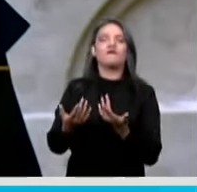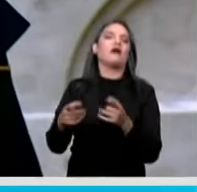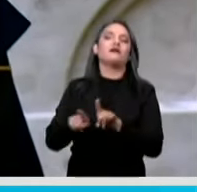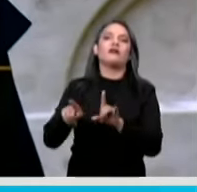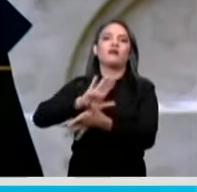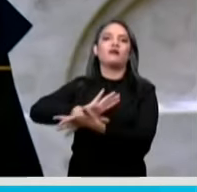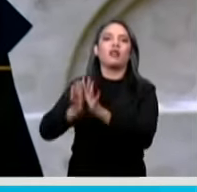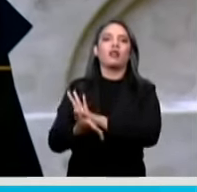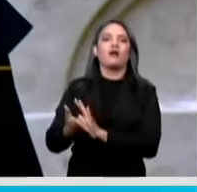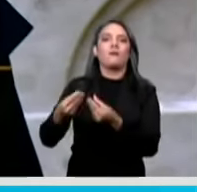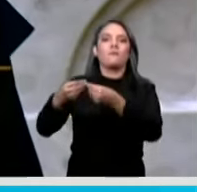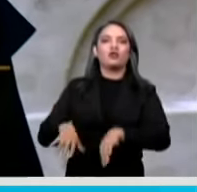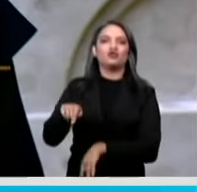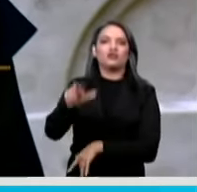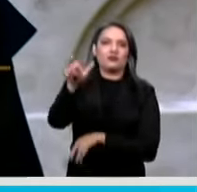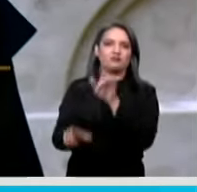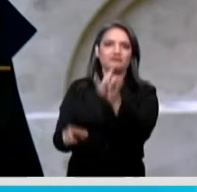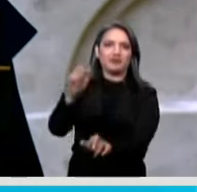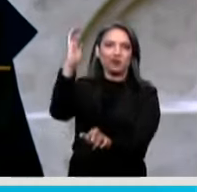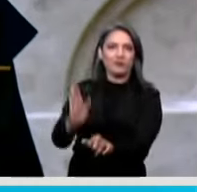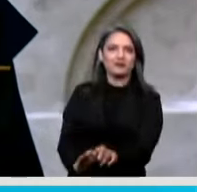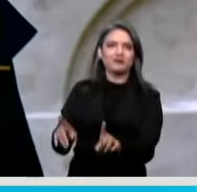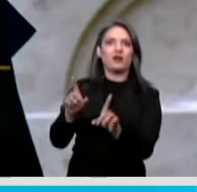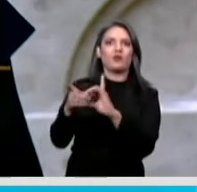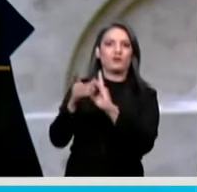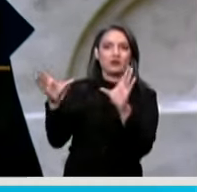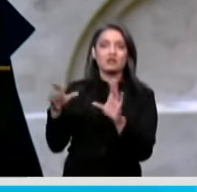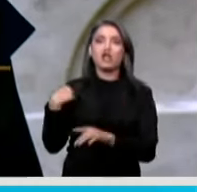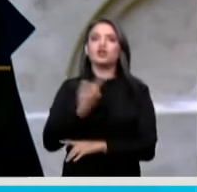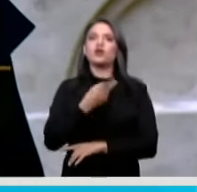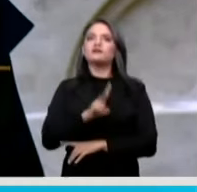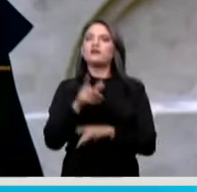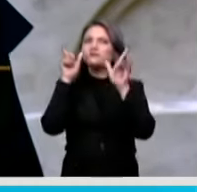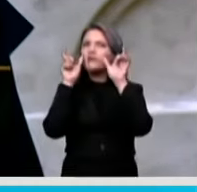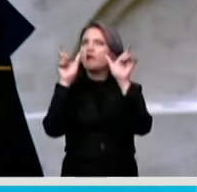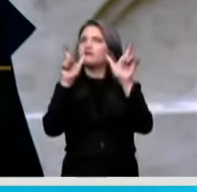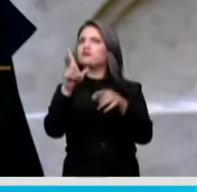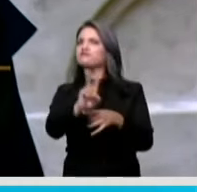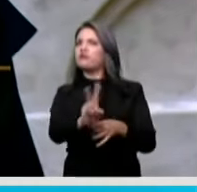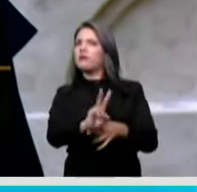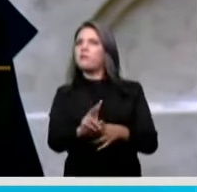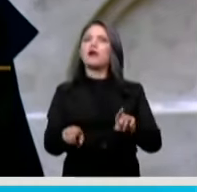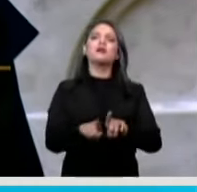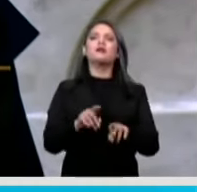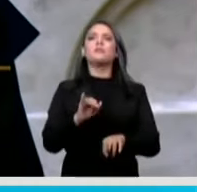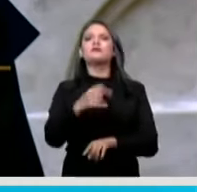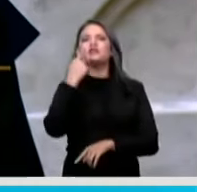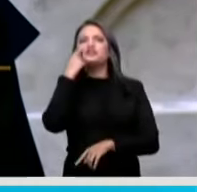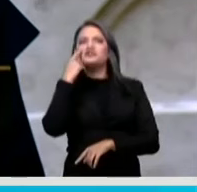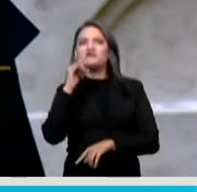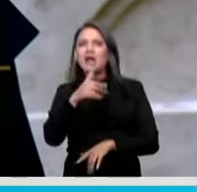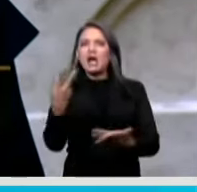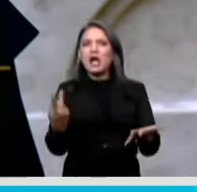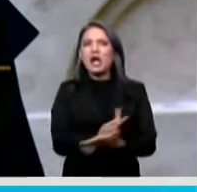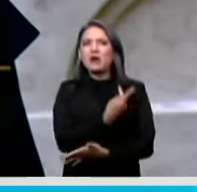do que é o trabalho da Justiça no Brasil é claro é um país Continental tem milhões de processos o ministro citou alguns números né sobre servidores sobre a quantidade de